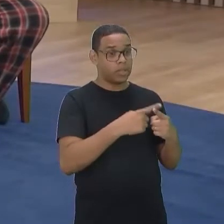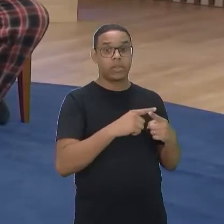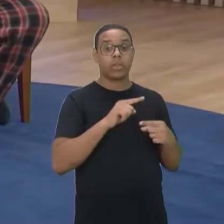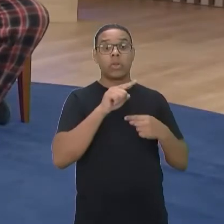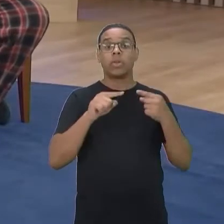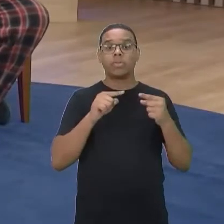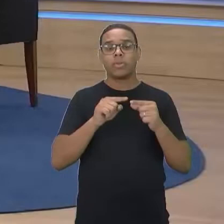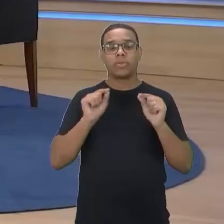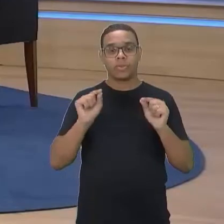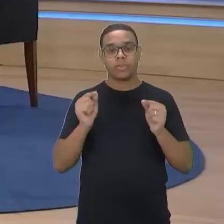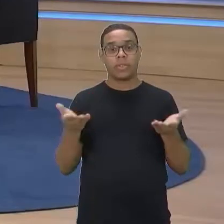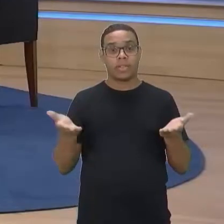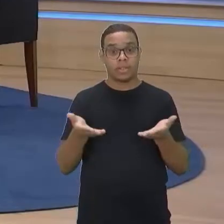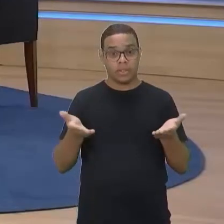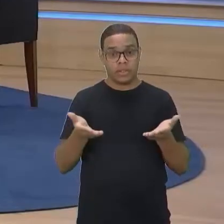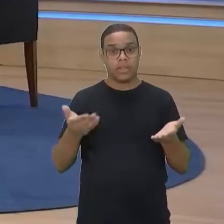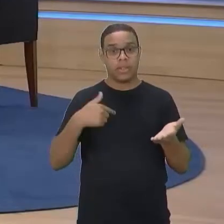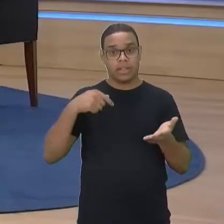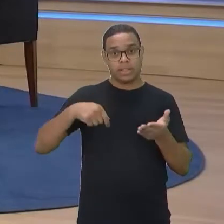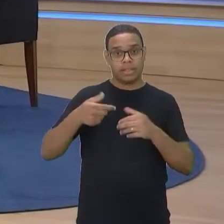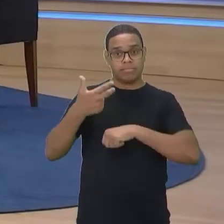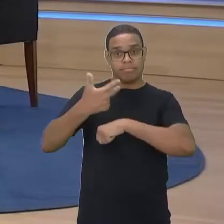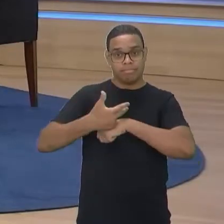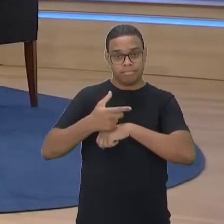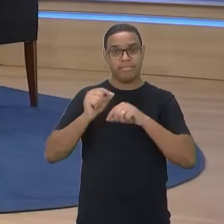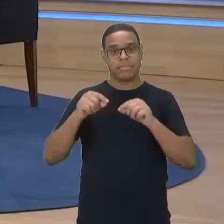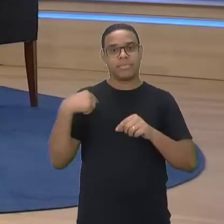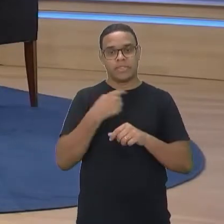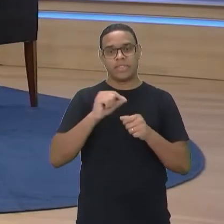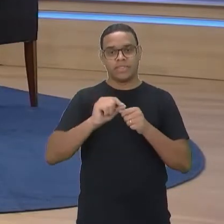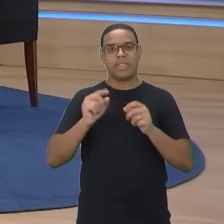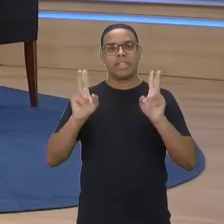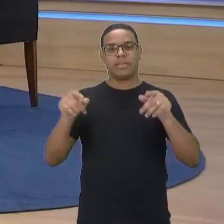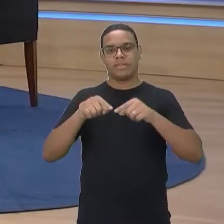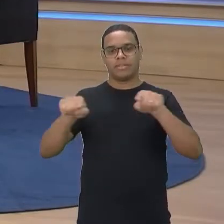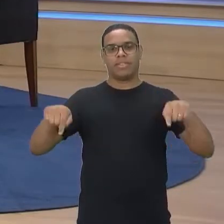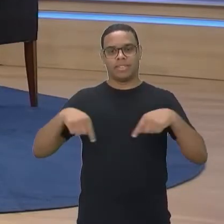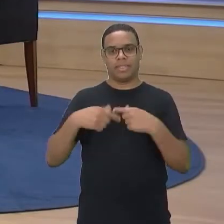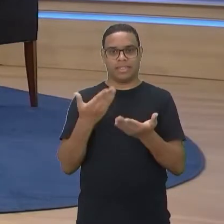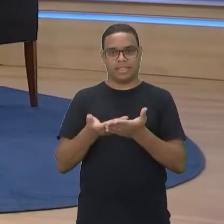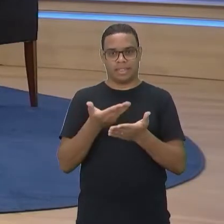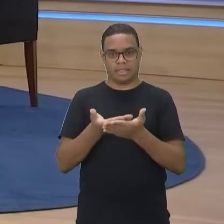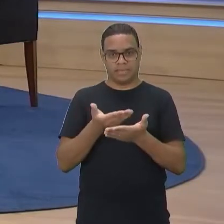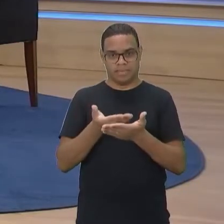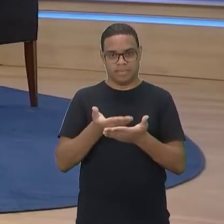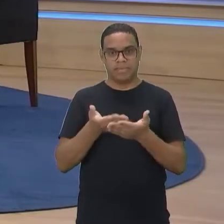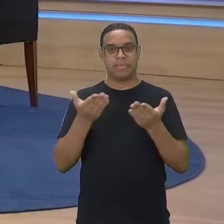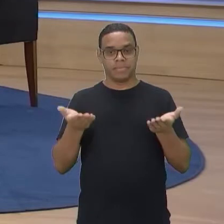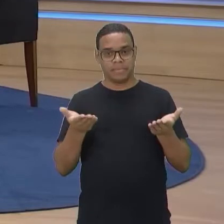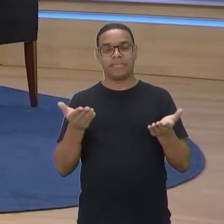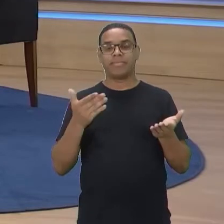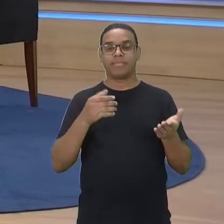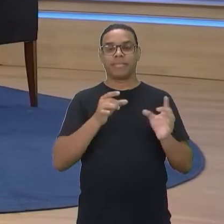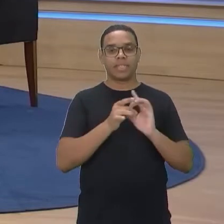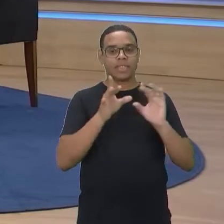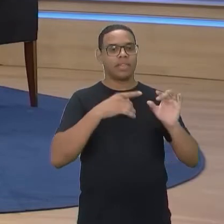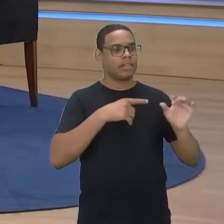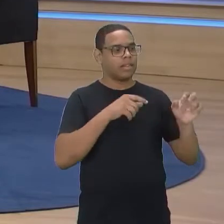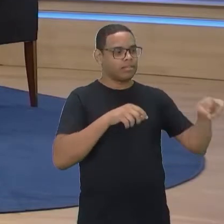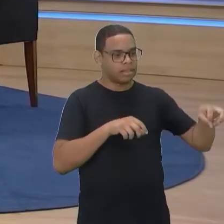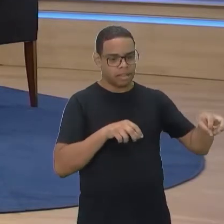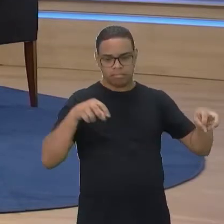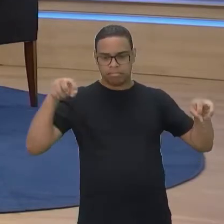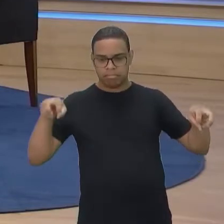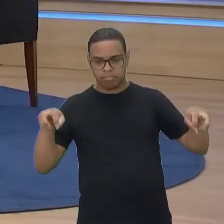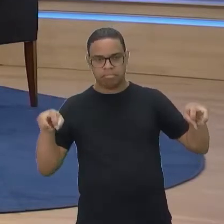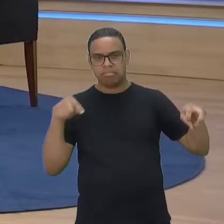ideia é fazer aqui agora, no estúdio, o que a gente faria na sala de aula. Então, o lugar que você ficar é onde você quiser.